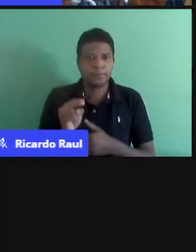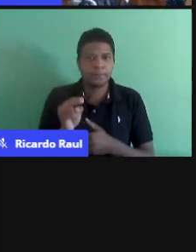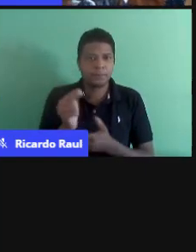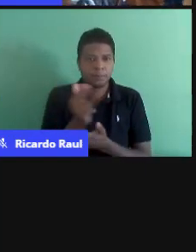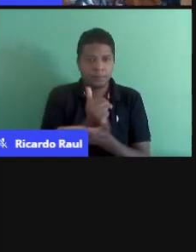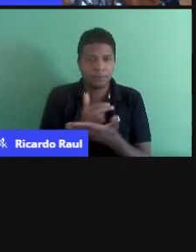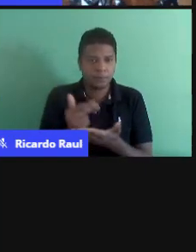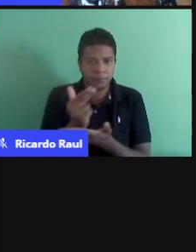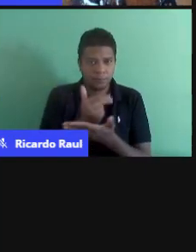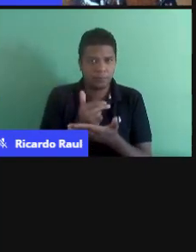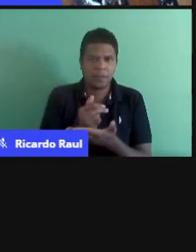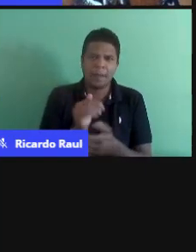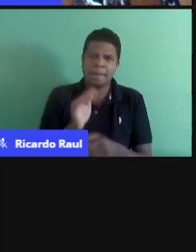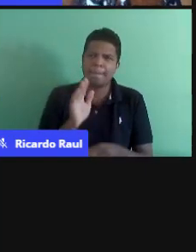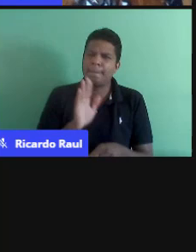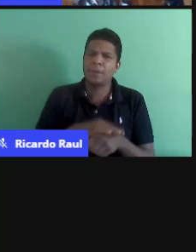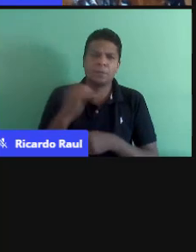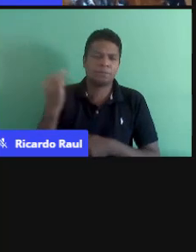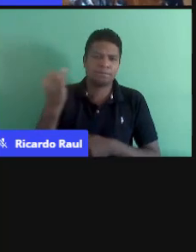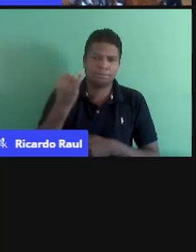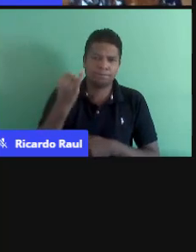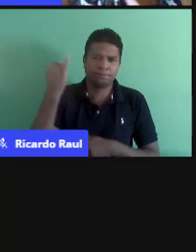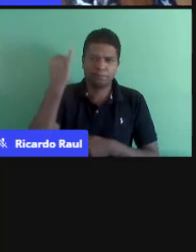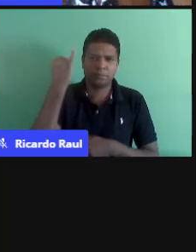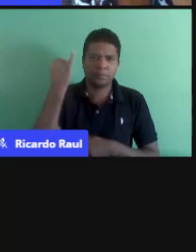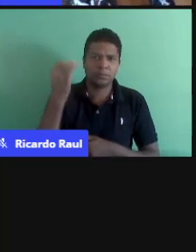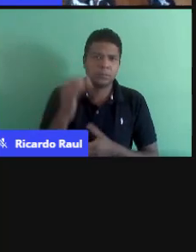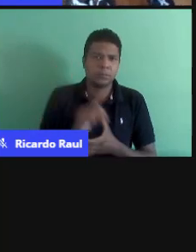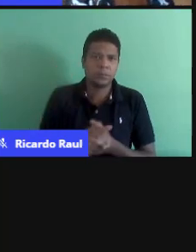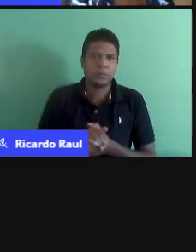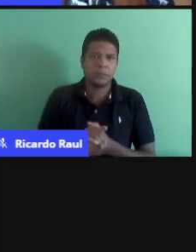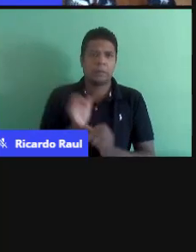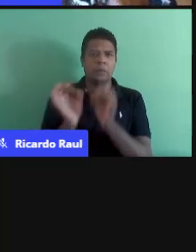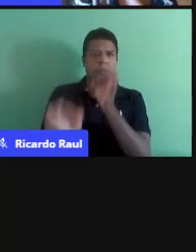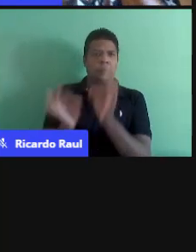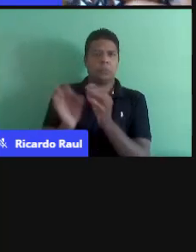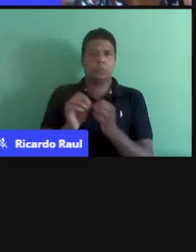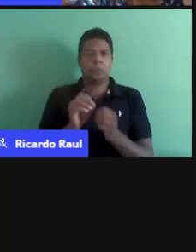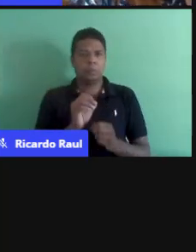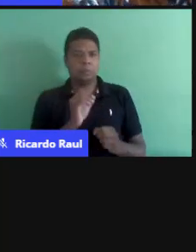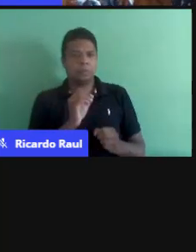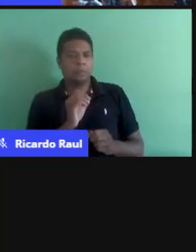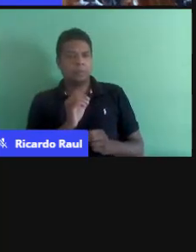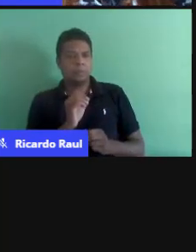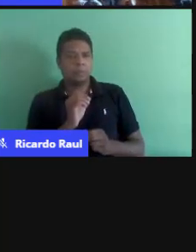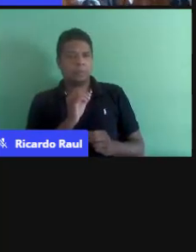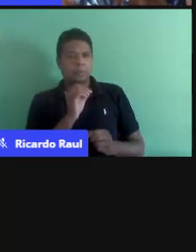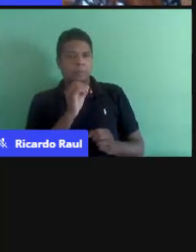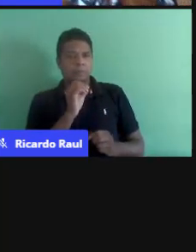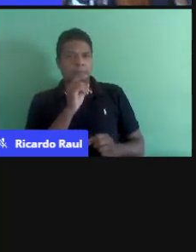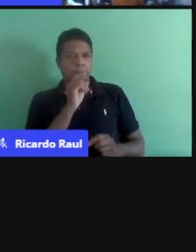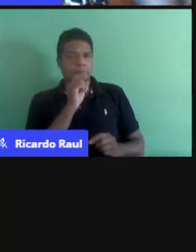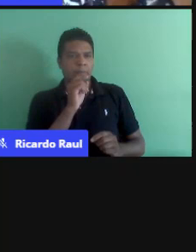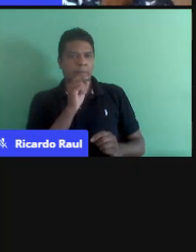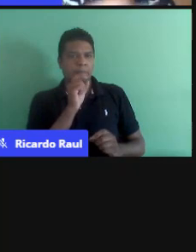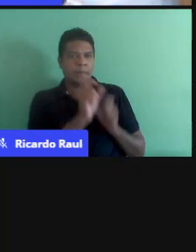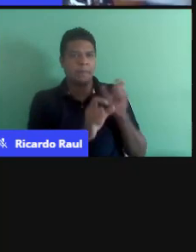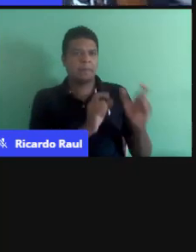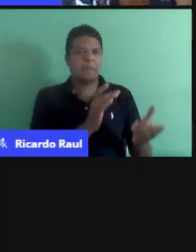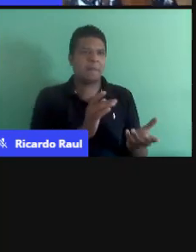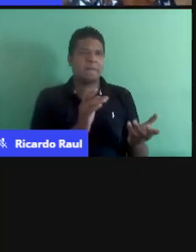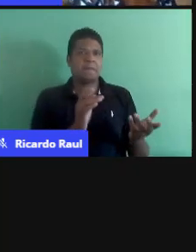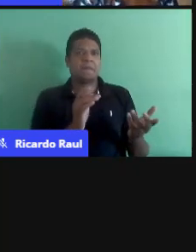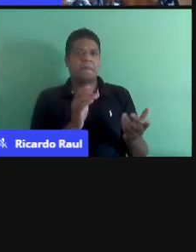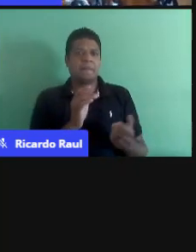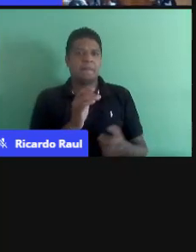é, sim, muito importante, sem fazer julgamentos, sem dizer que está feio, que está bonito, que